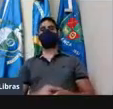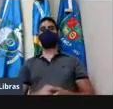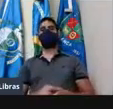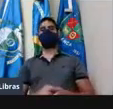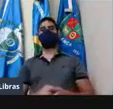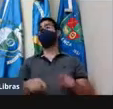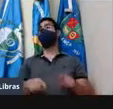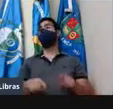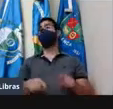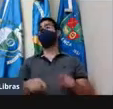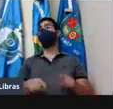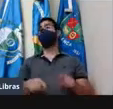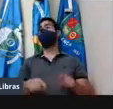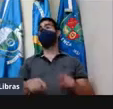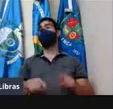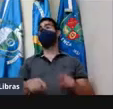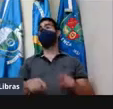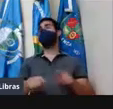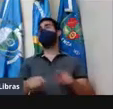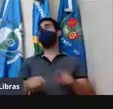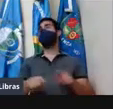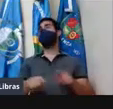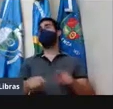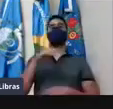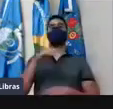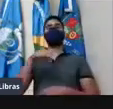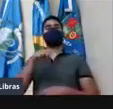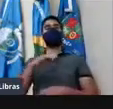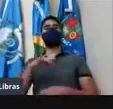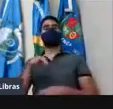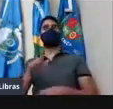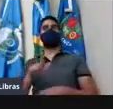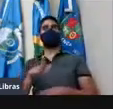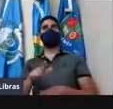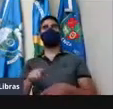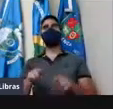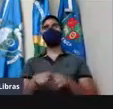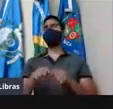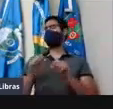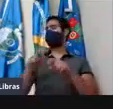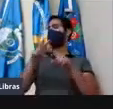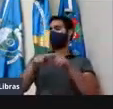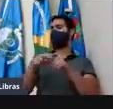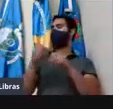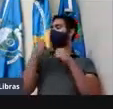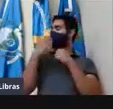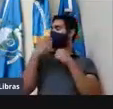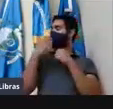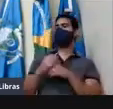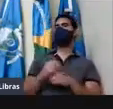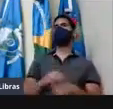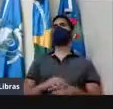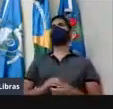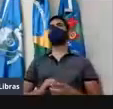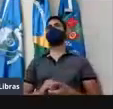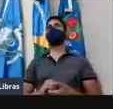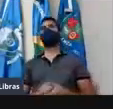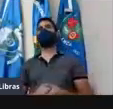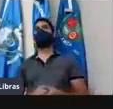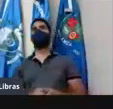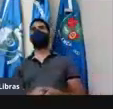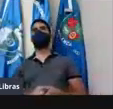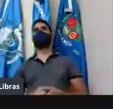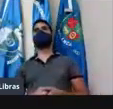Banco Nacional, Banco Bamerinos. Seja bem-vindo, meu irmão. Senta aí, sua presença nos honra muito aqui.